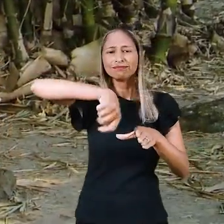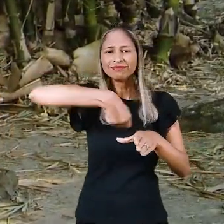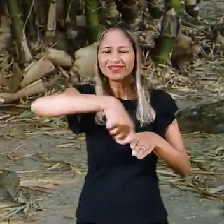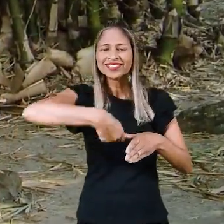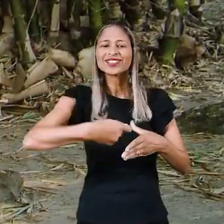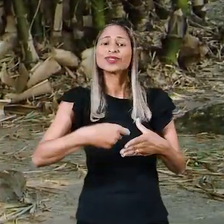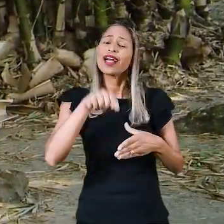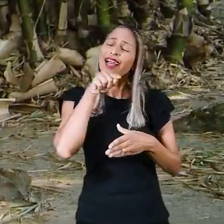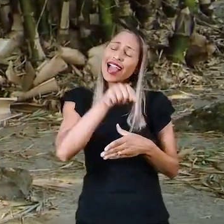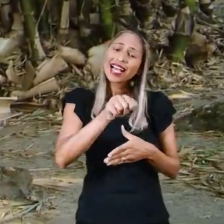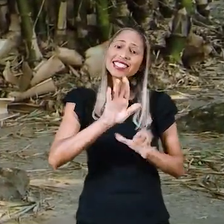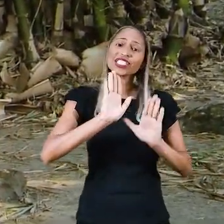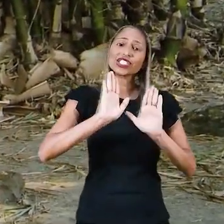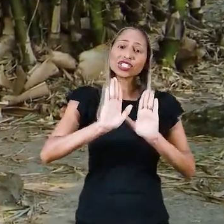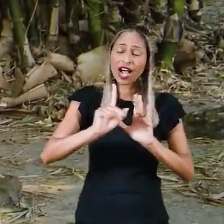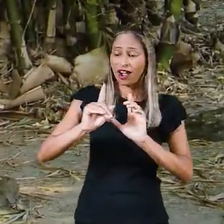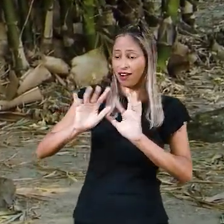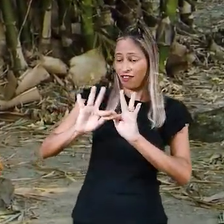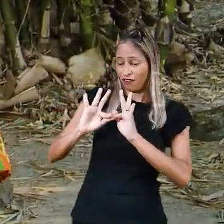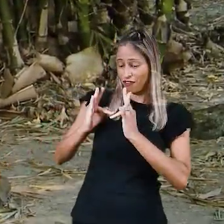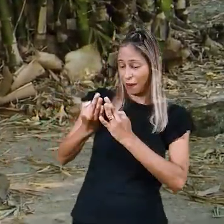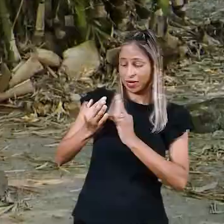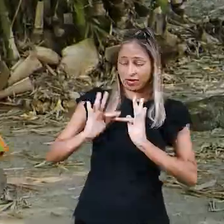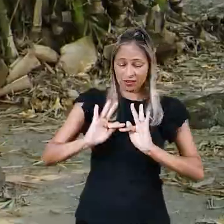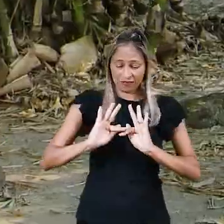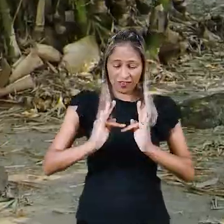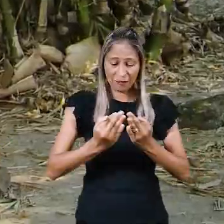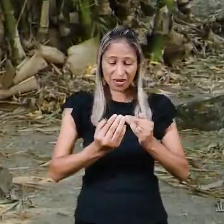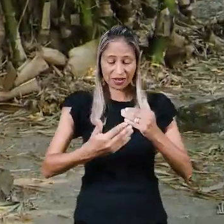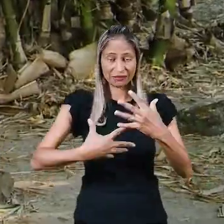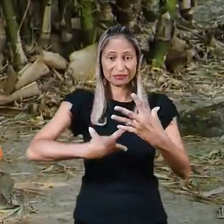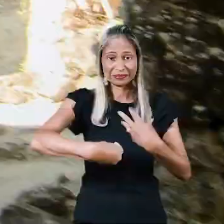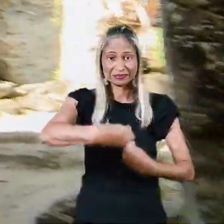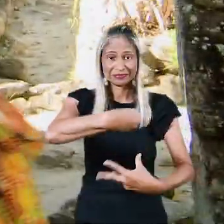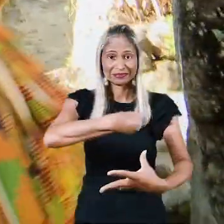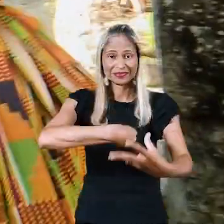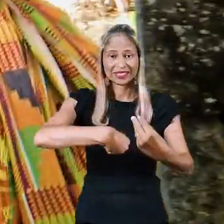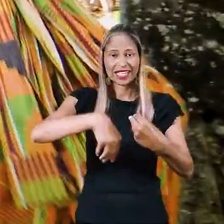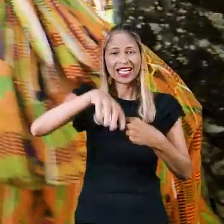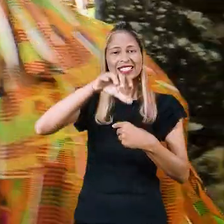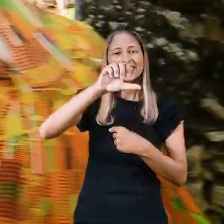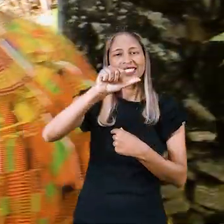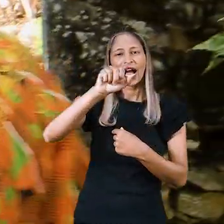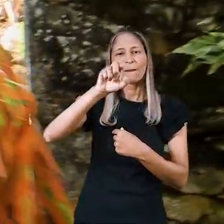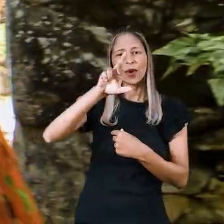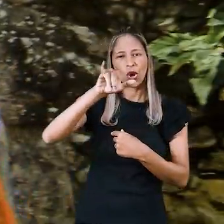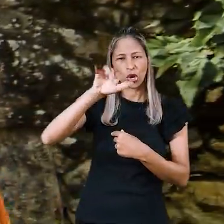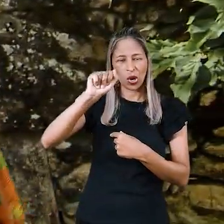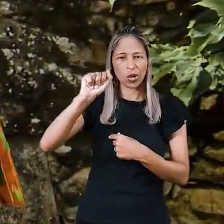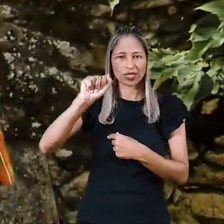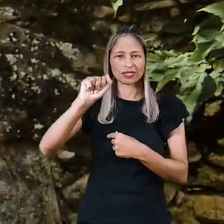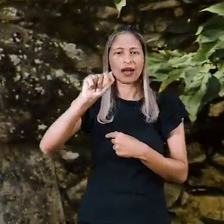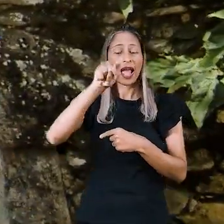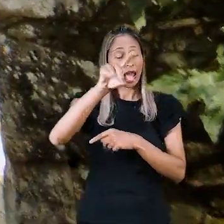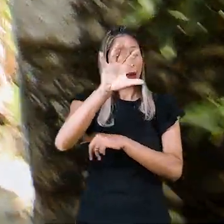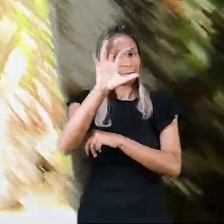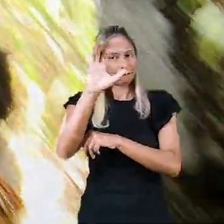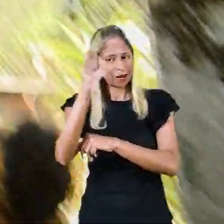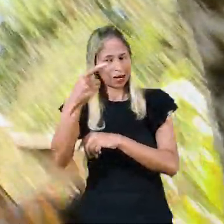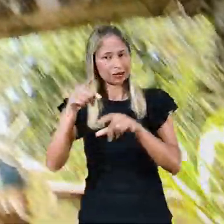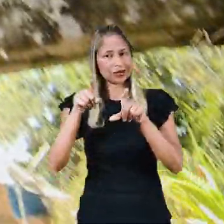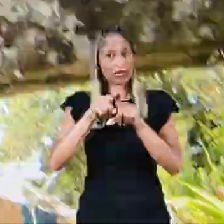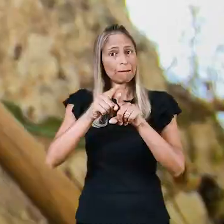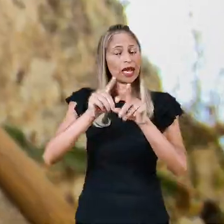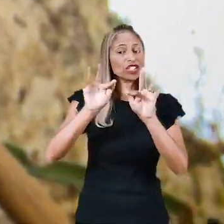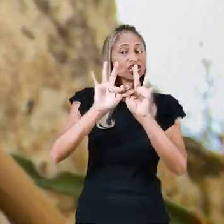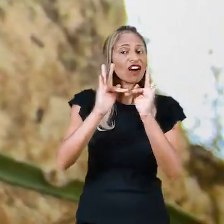cozinhar. E é assim, a gente já vai passando de geração para geração. Essa saborosa, assim, é um punk, né?